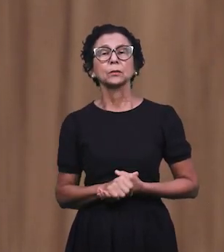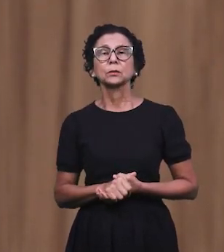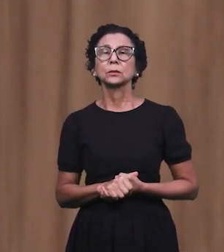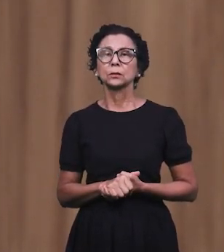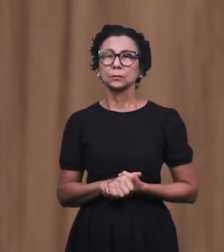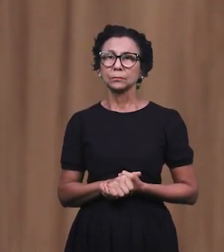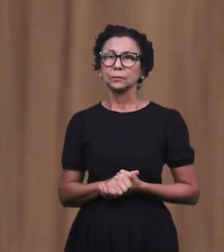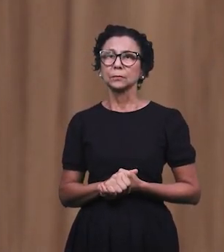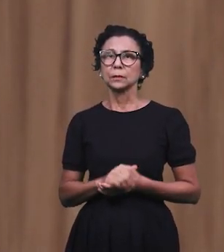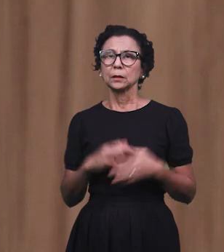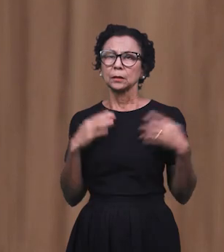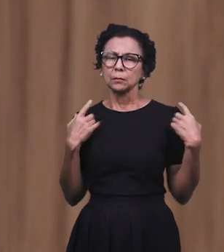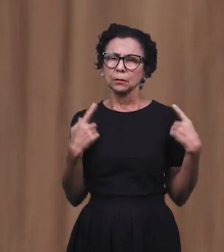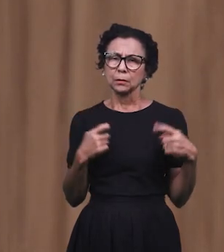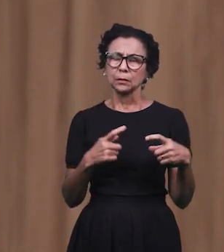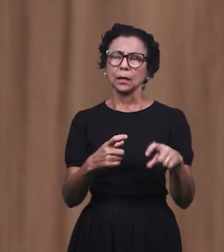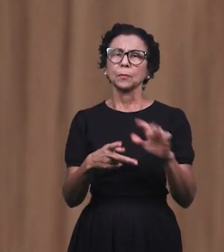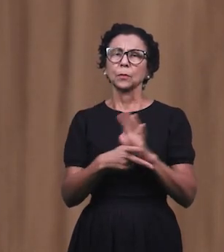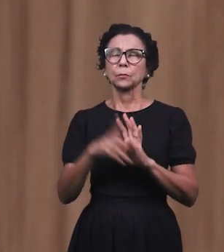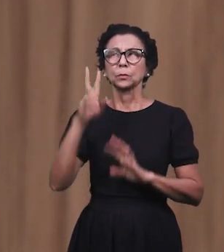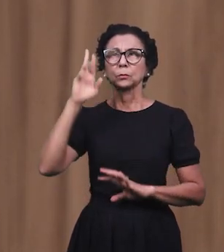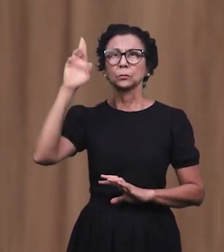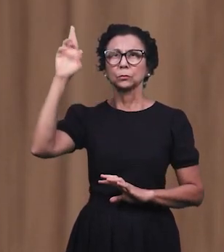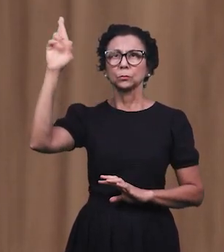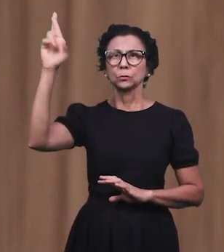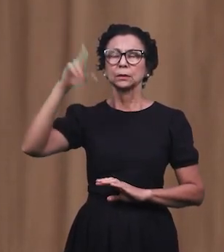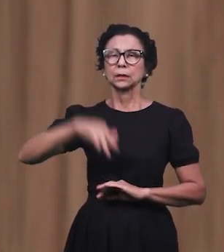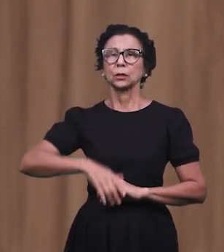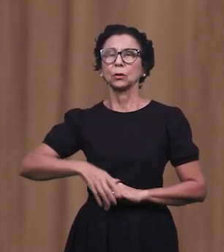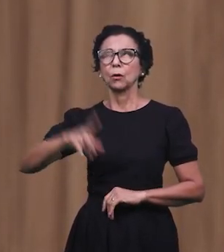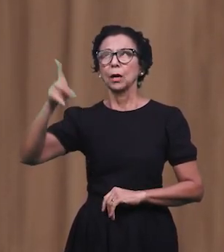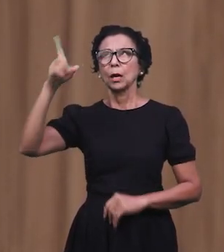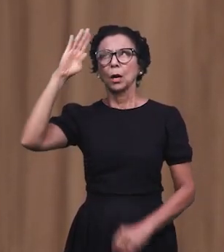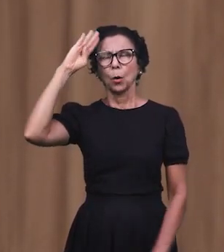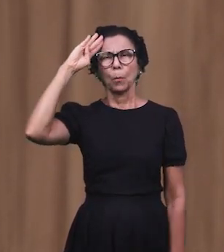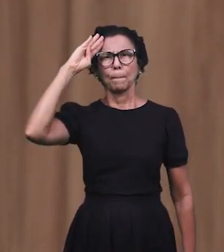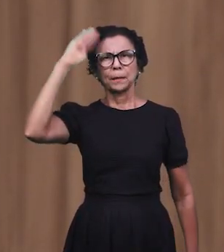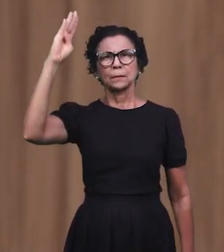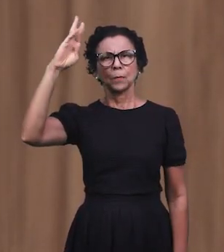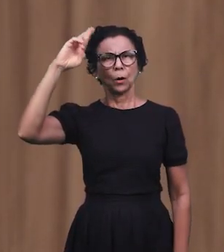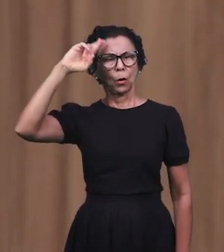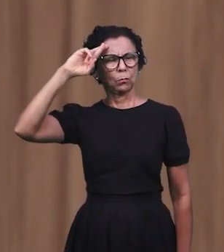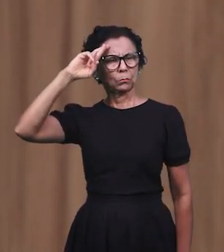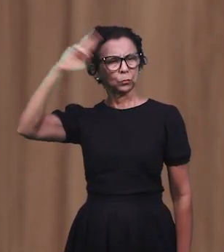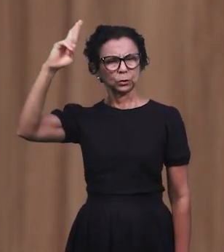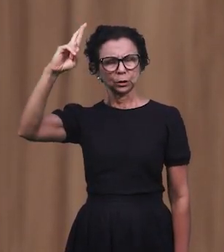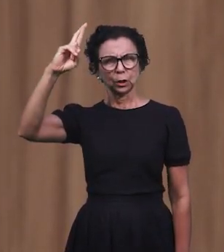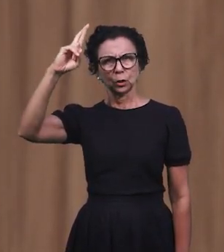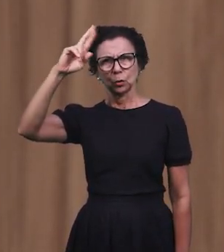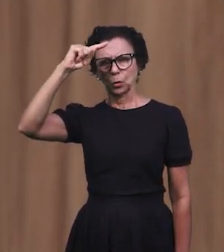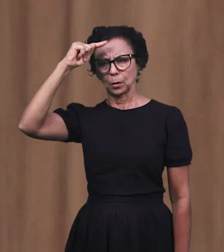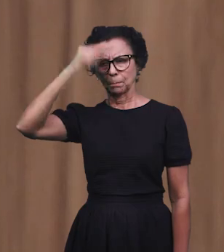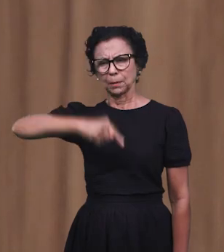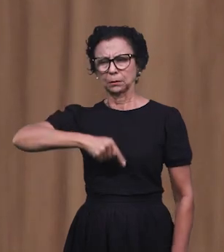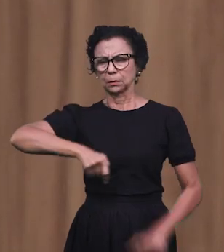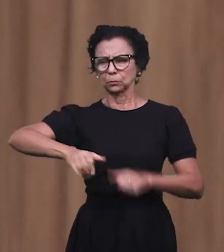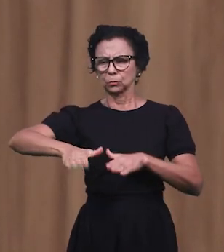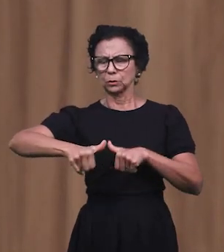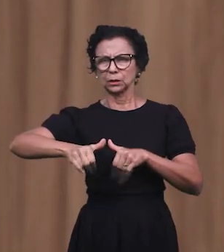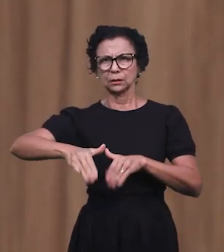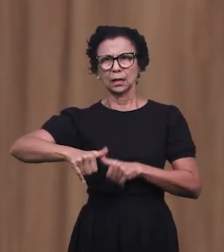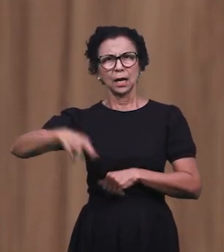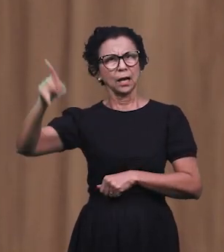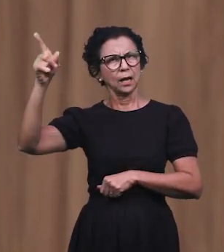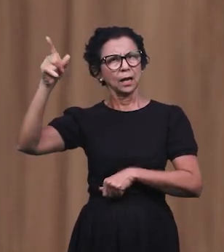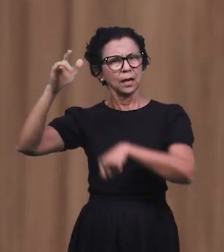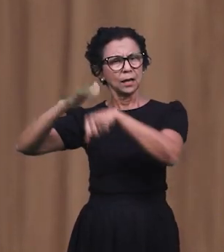Senhor, eles nos são dadas quando a gente está vivendo debaixo da direção daquele que é o nosso general, né, o Senhor dos exércitos, né? Ele usa essa expressão